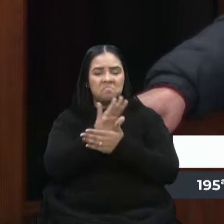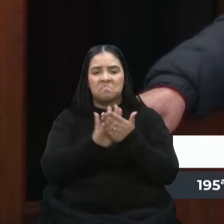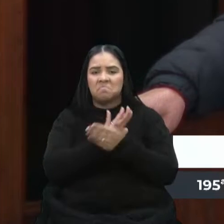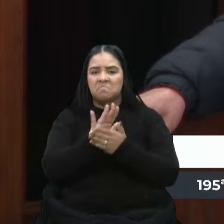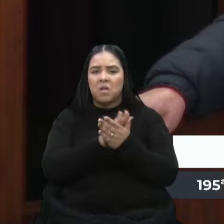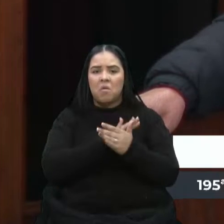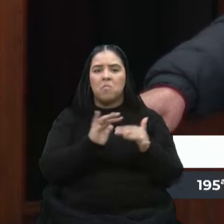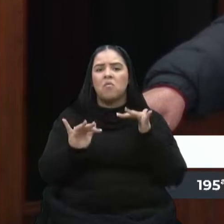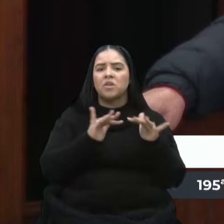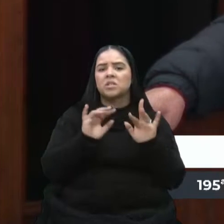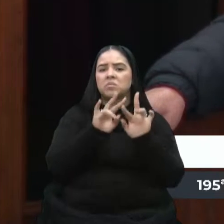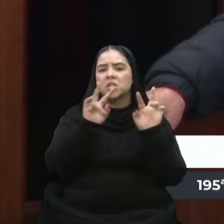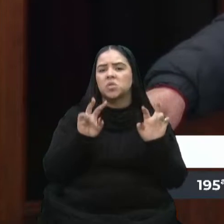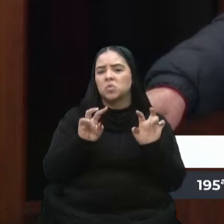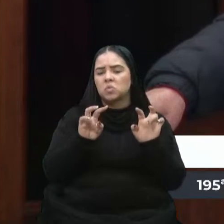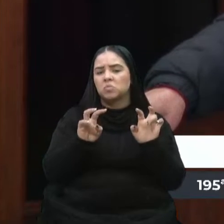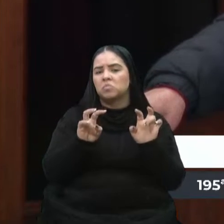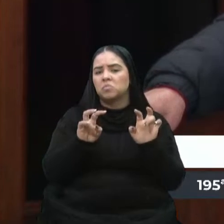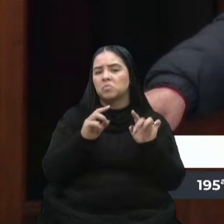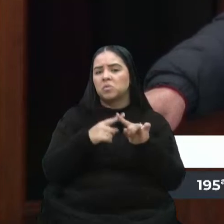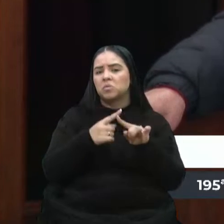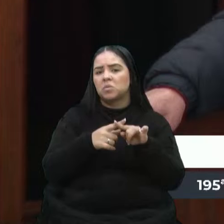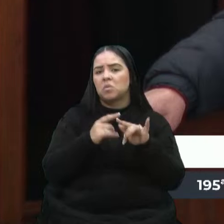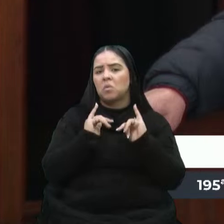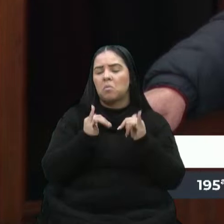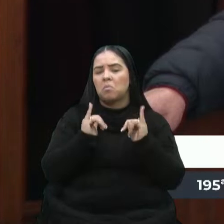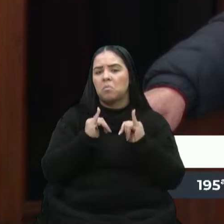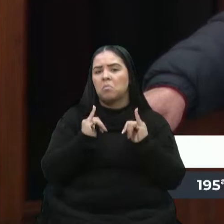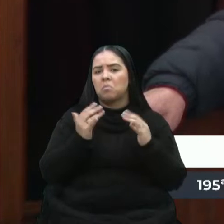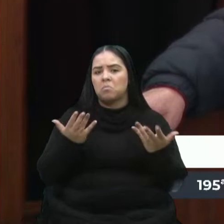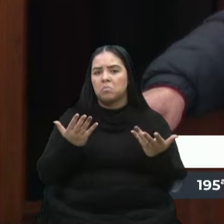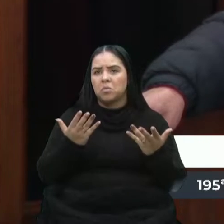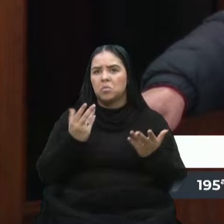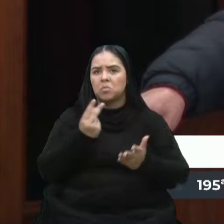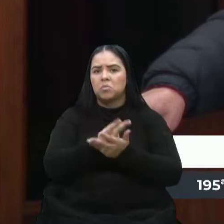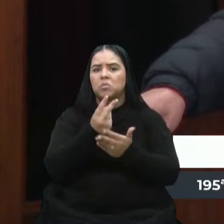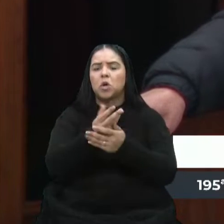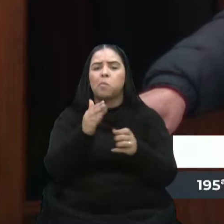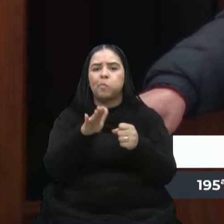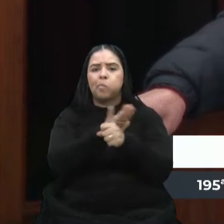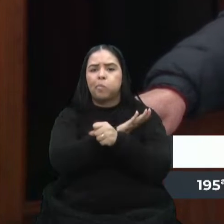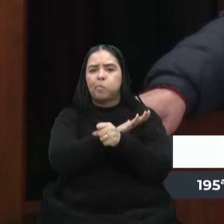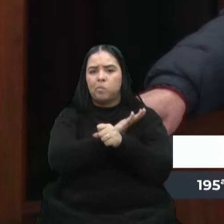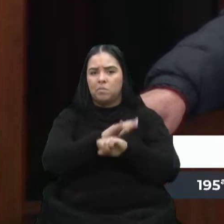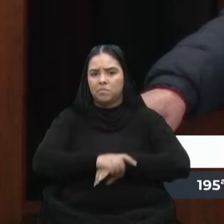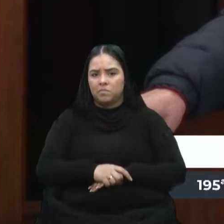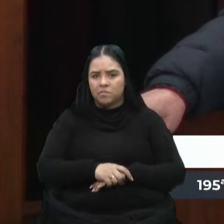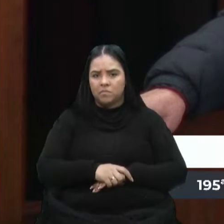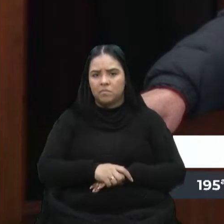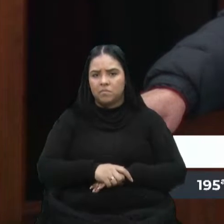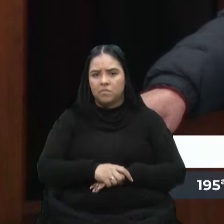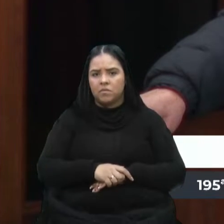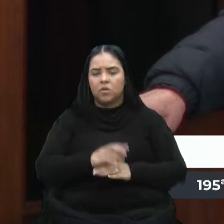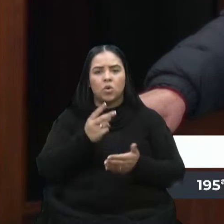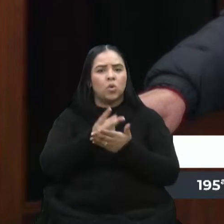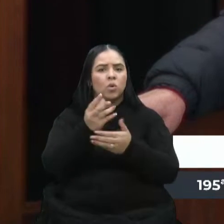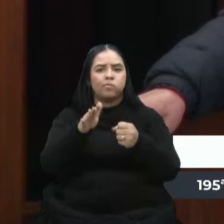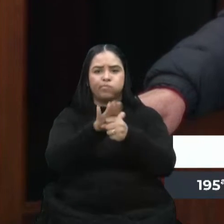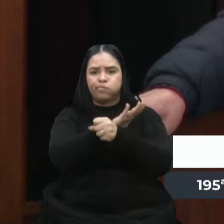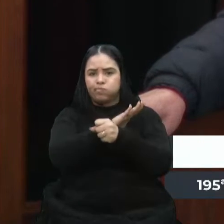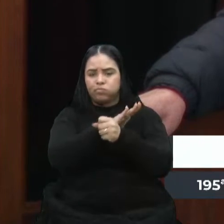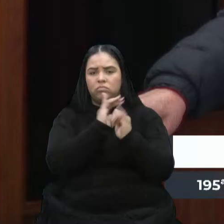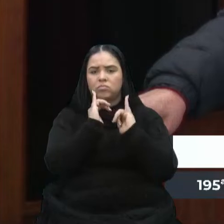nesse sentido, nas linhas de ônibus. Tem ônibus que continua superlotado. Continua superlotado. Uma parte,